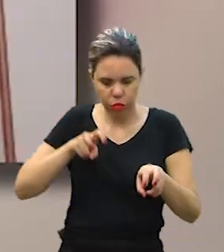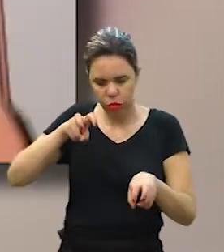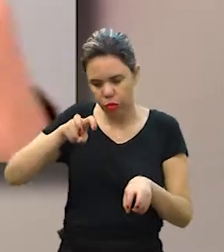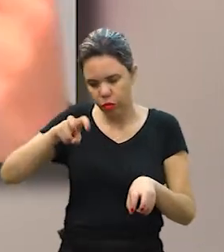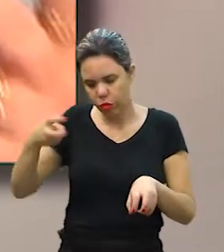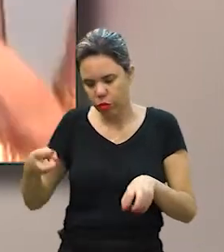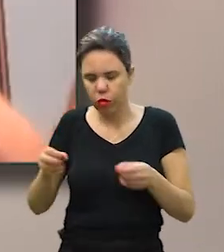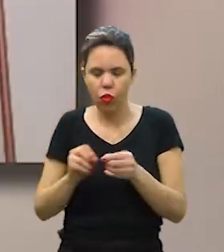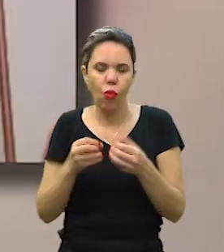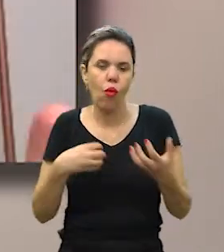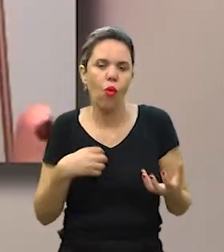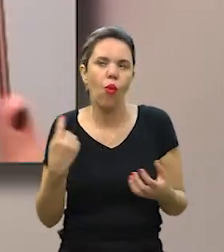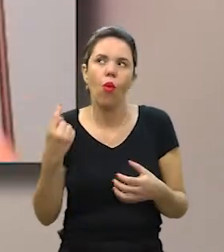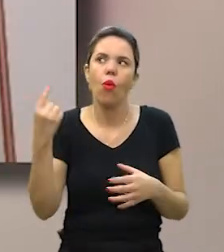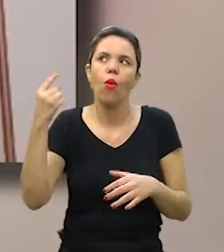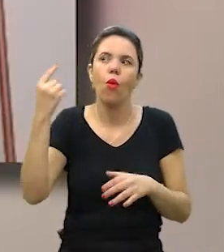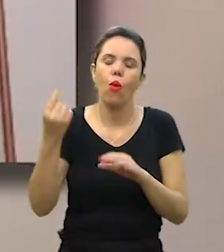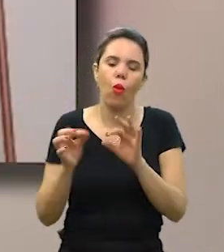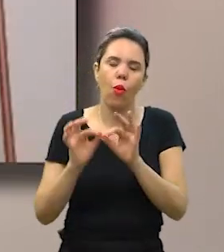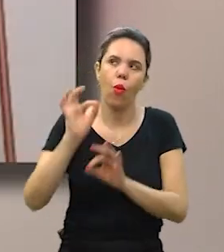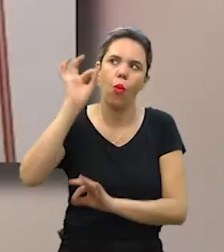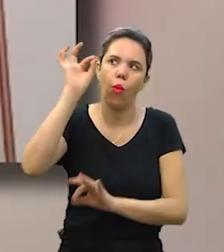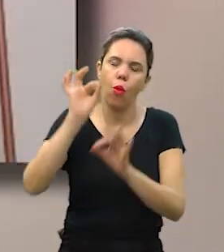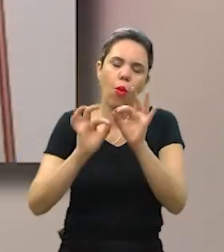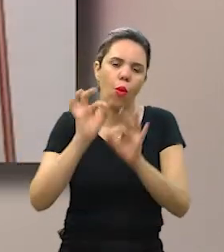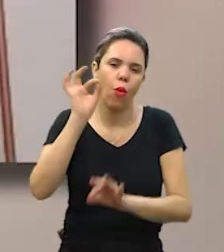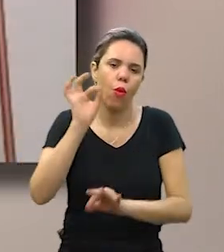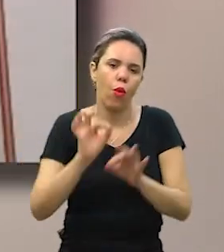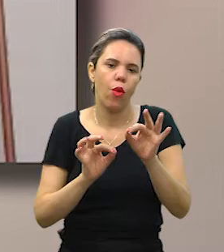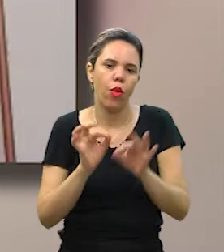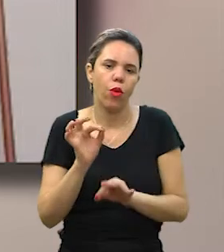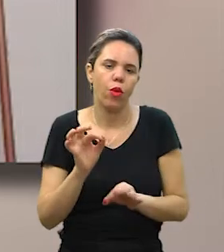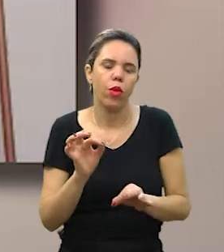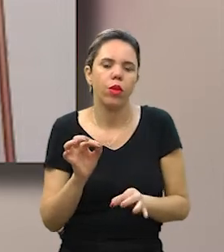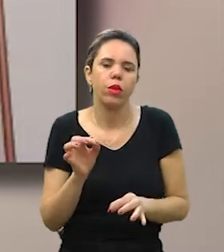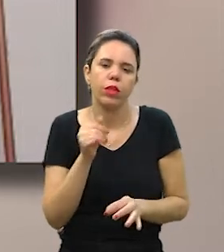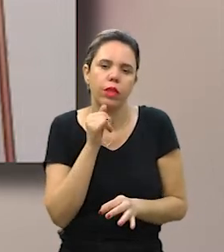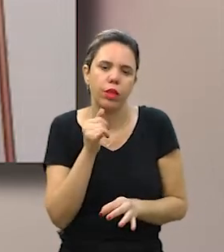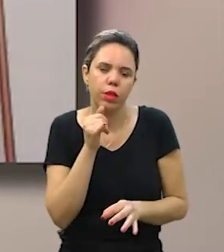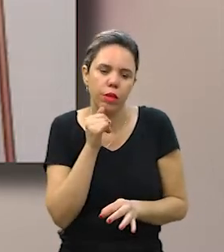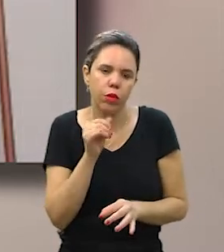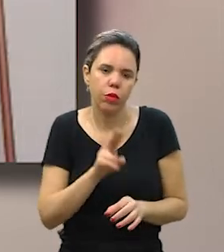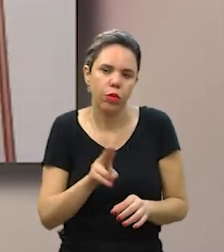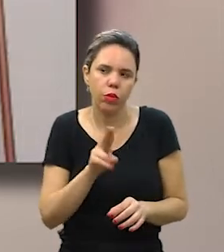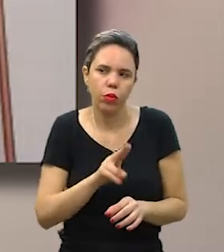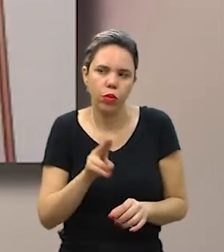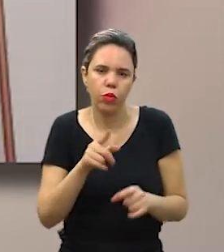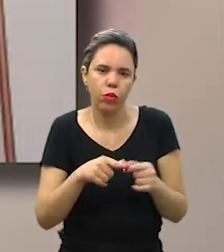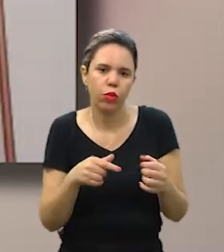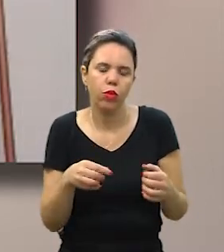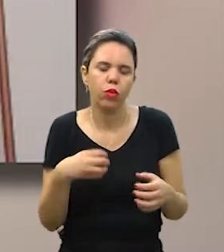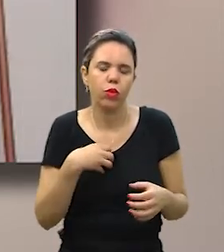Qual altura foi isso, né? Qual foi o veículo desse traumatismo? Ah,